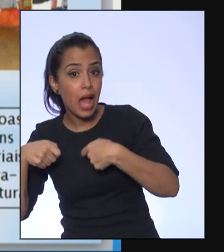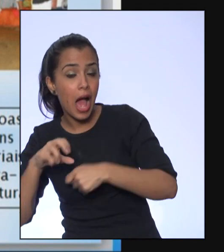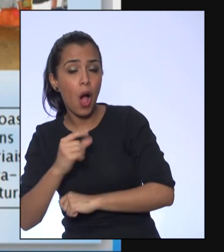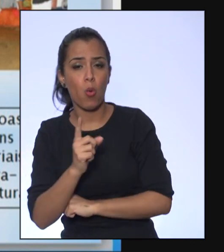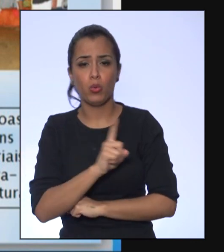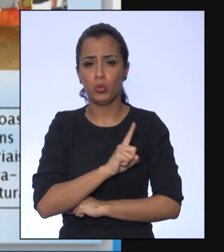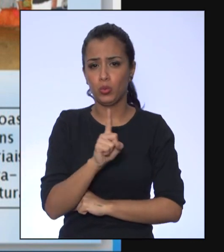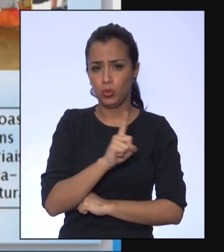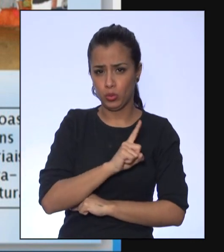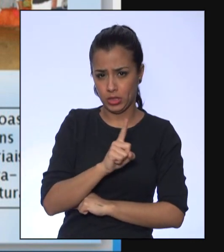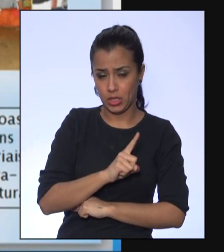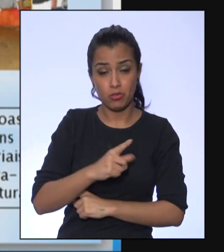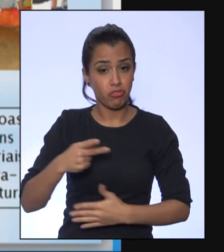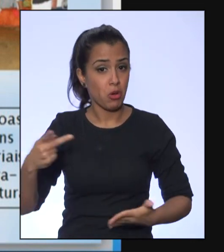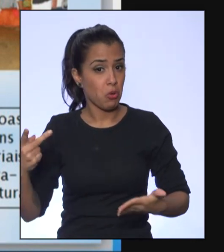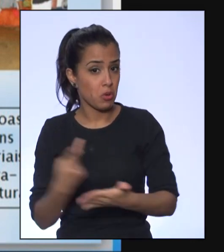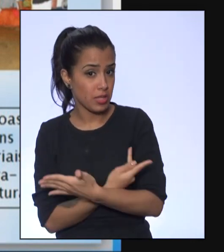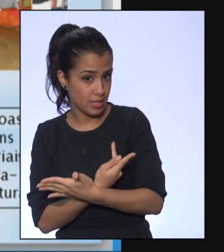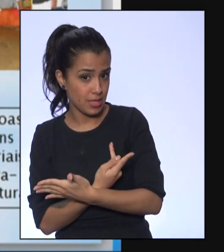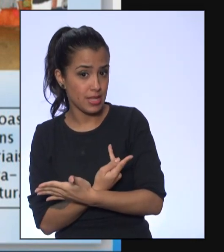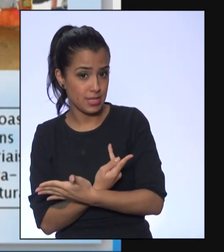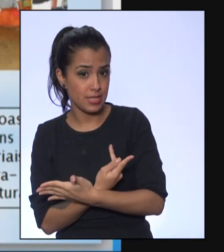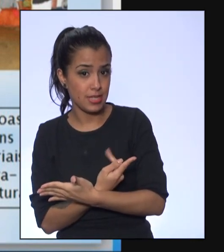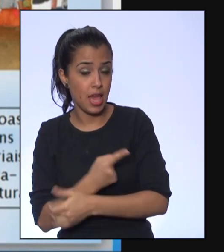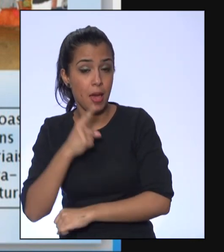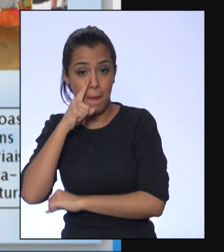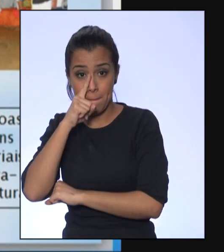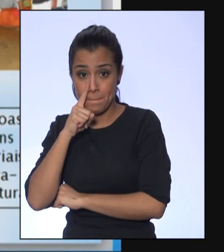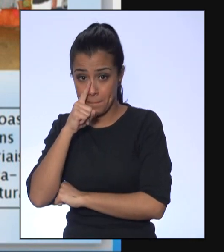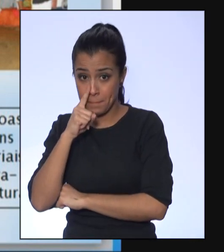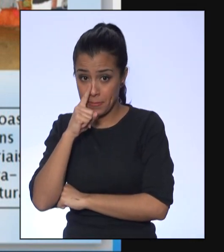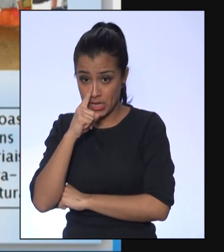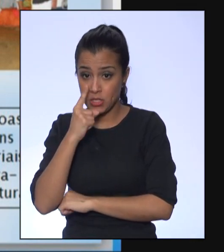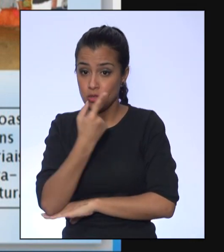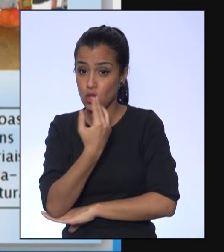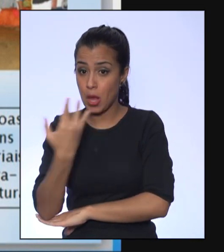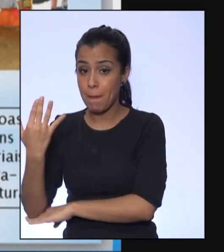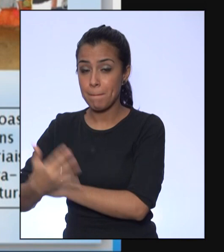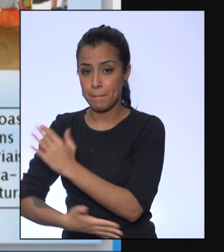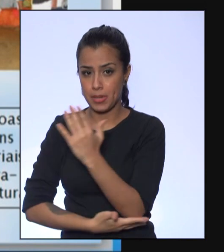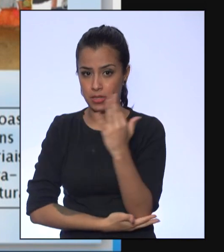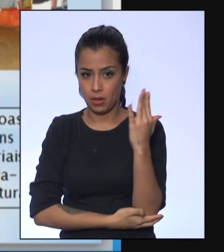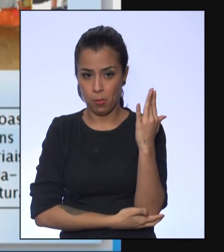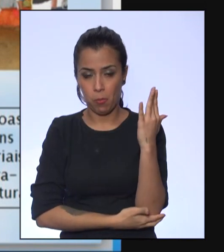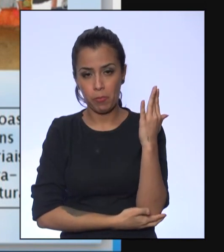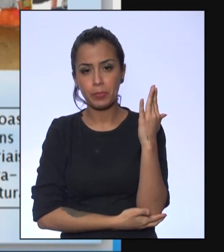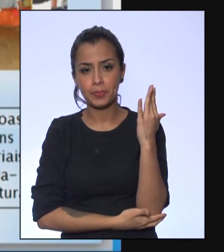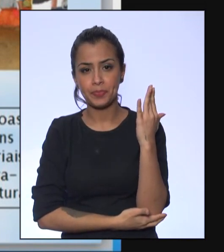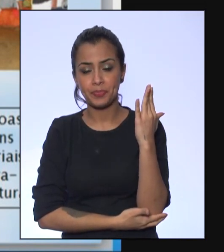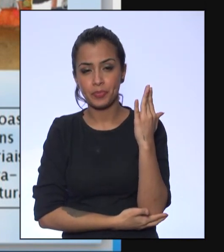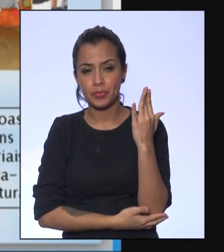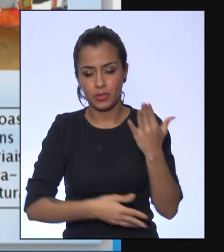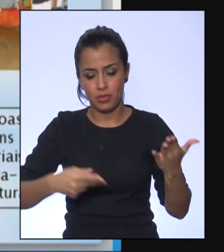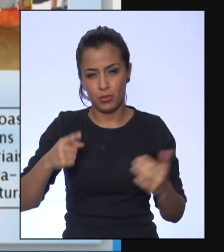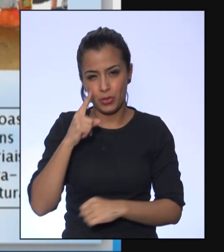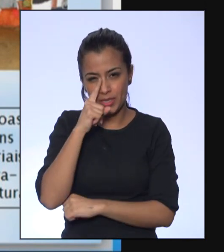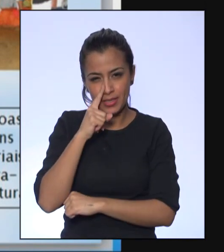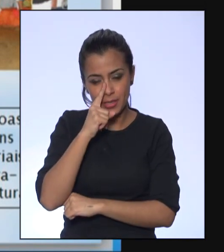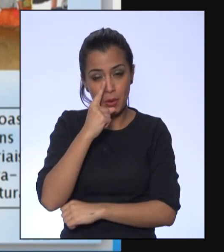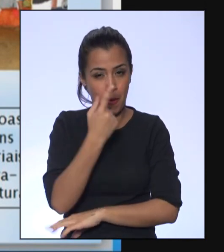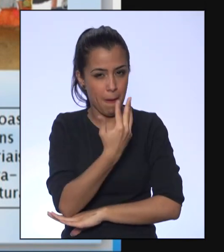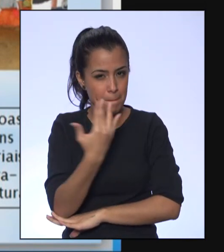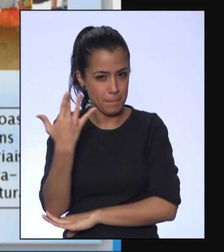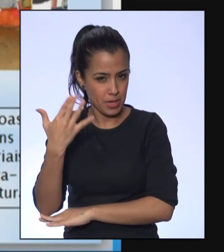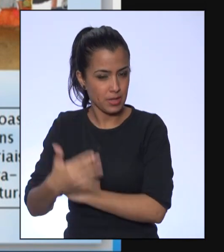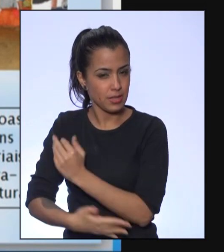de estar numa situação de risco ambiental. E o risco ambiental, muitas vezes, tem uma